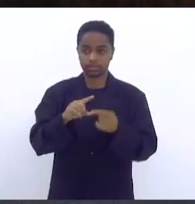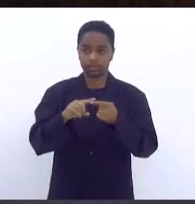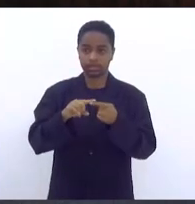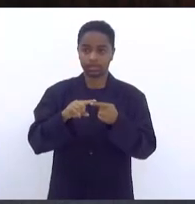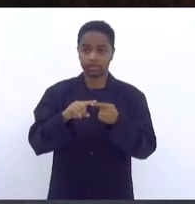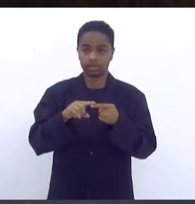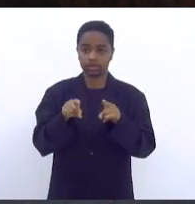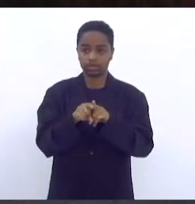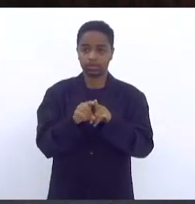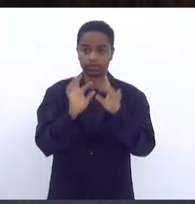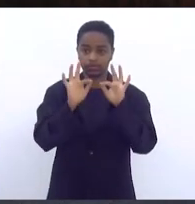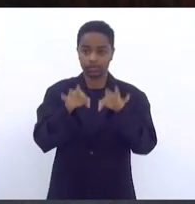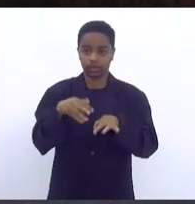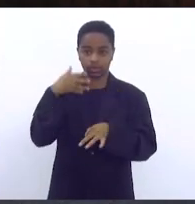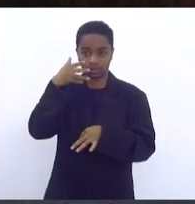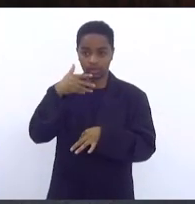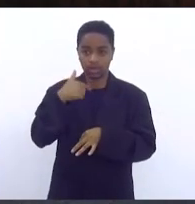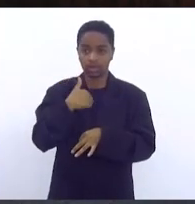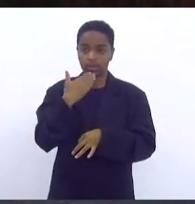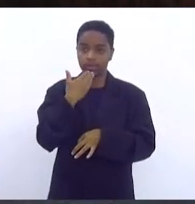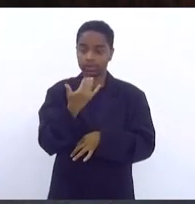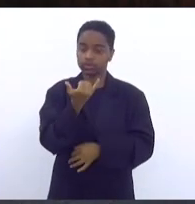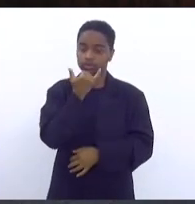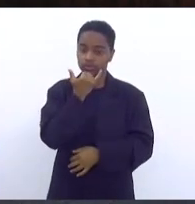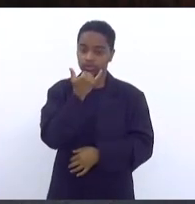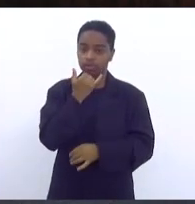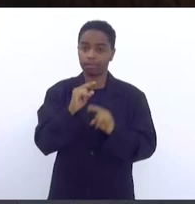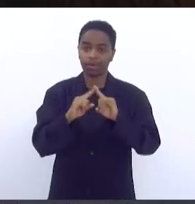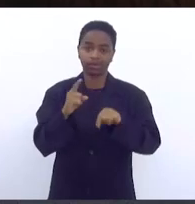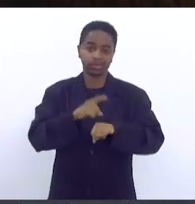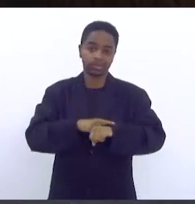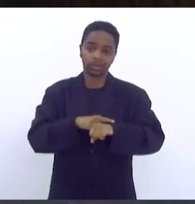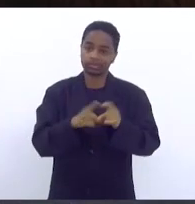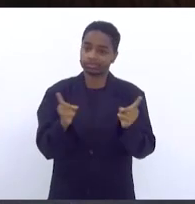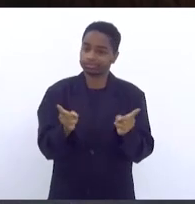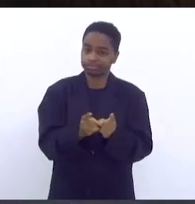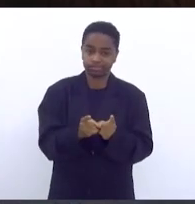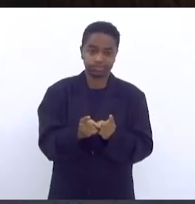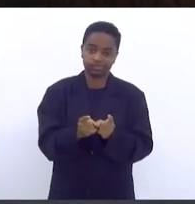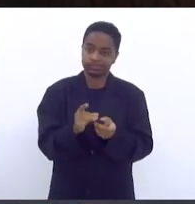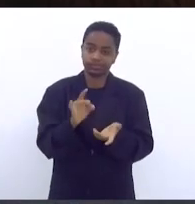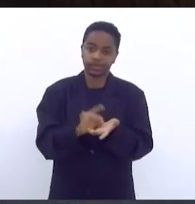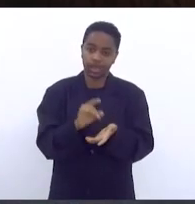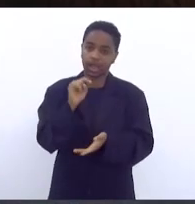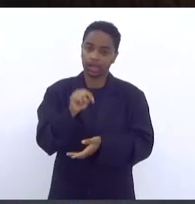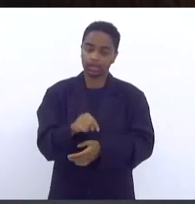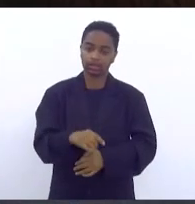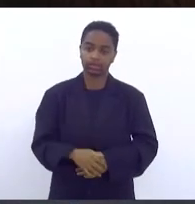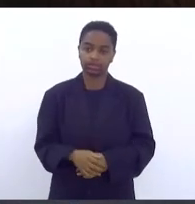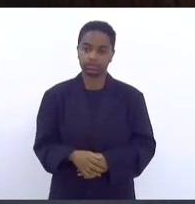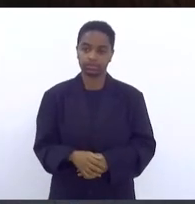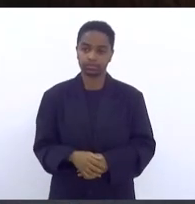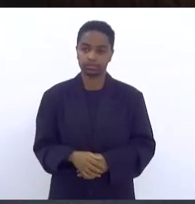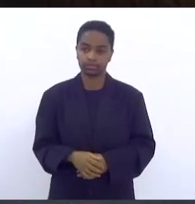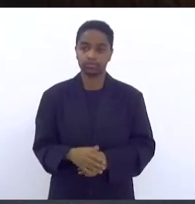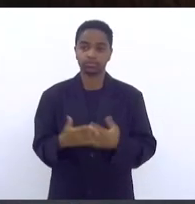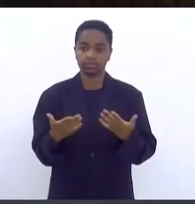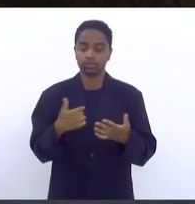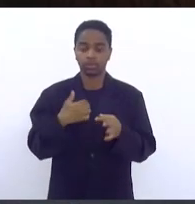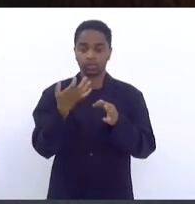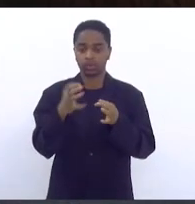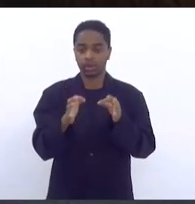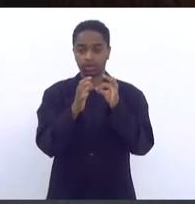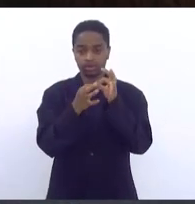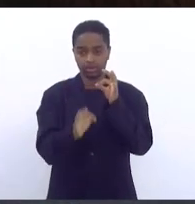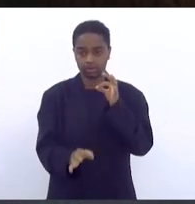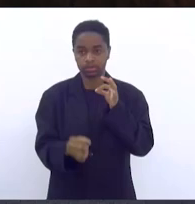considerações finais eu peço muito desculpas mas o tempo é um é ingrato pra gente nesse então sem delongas até